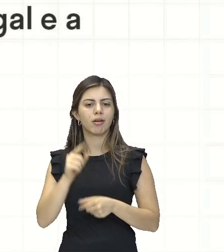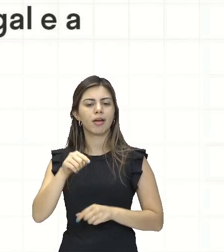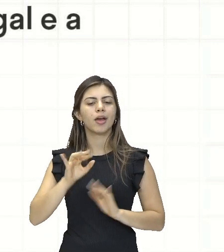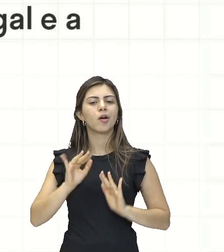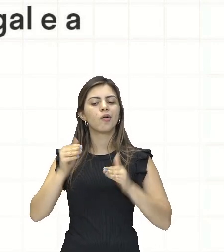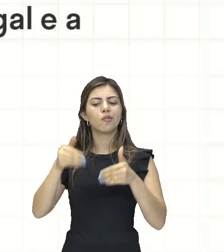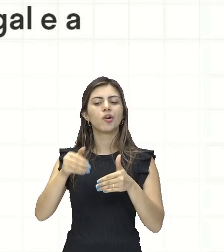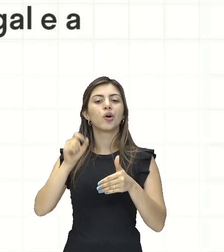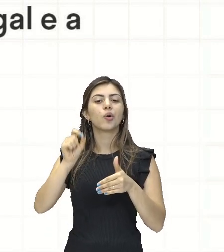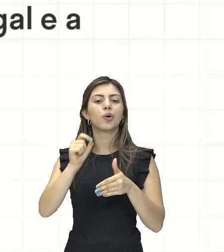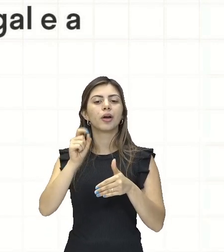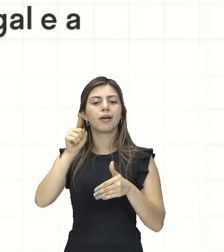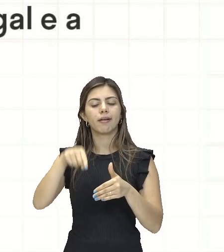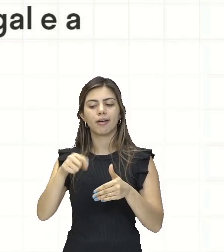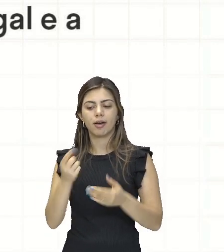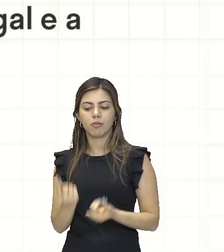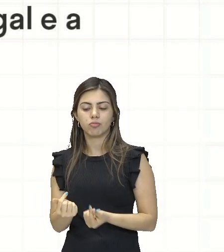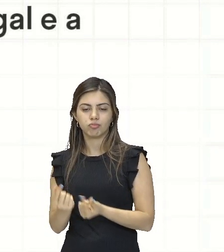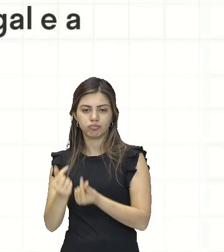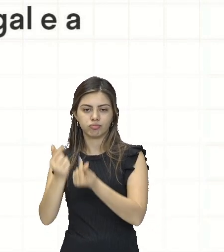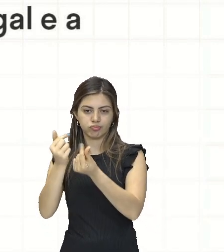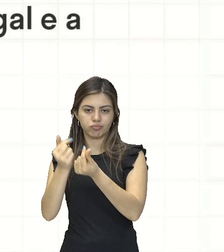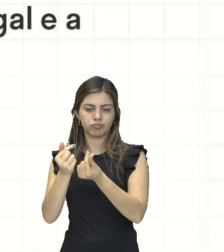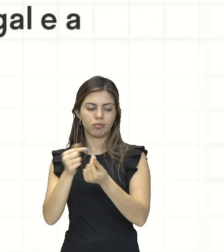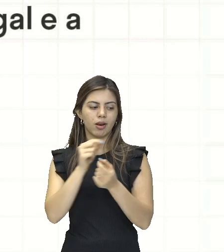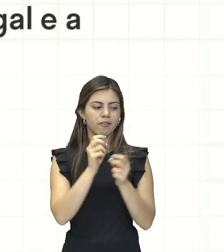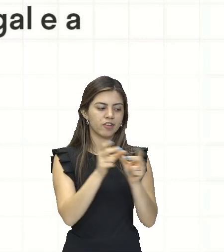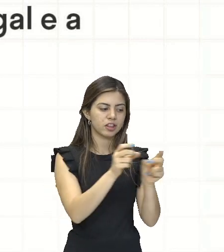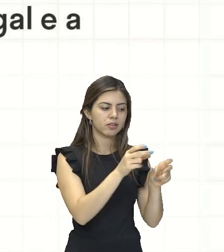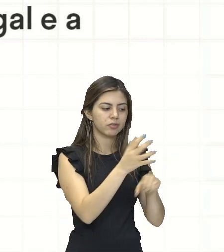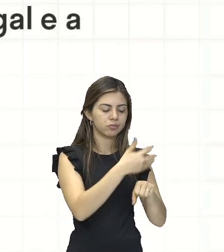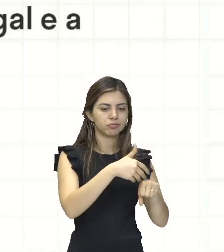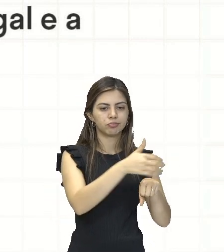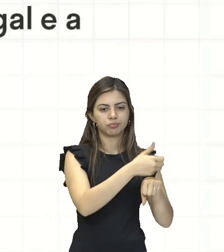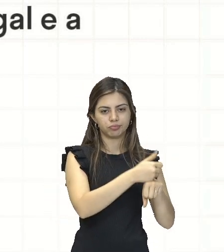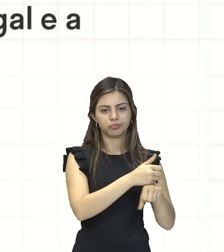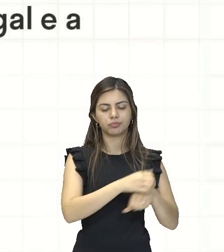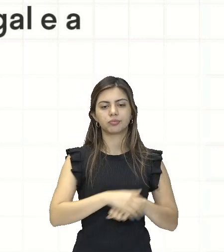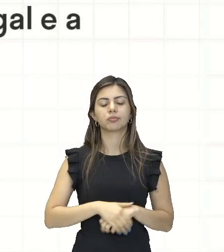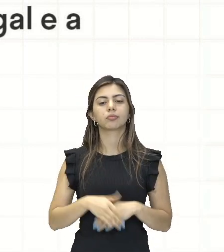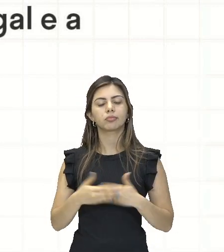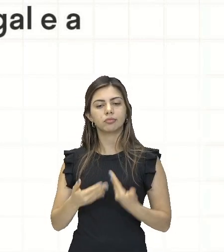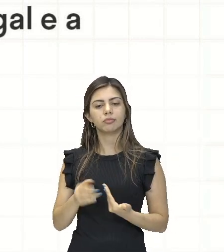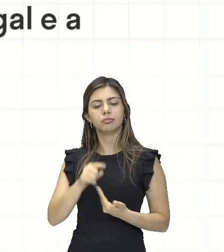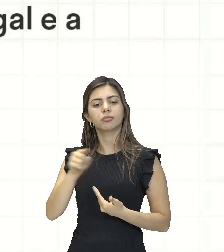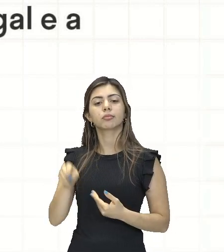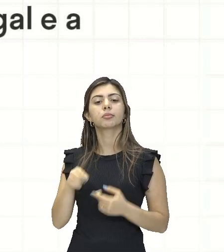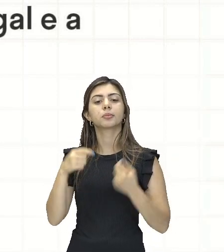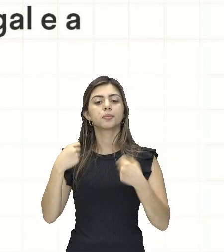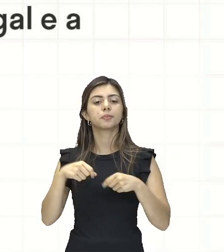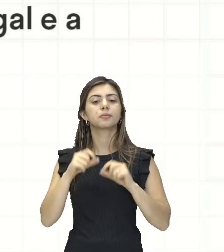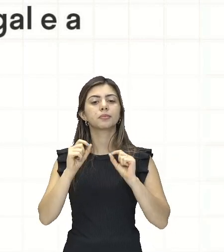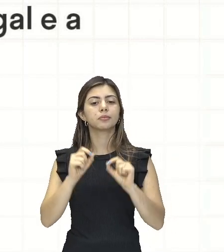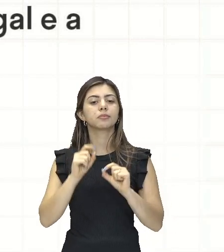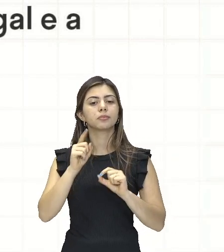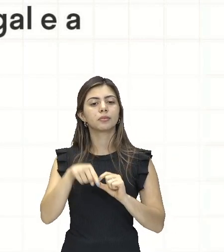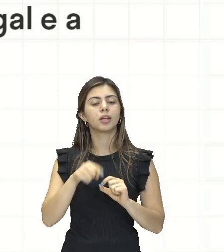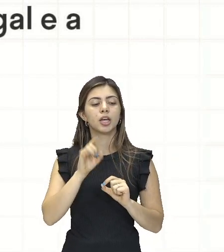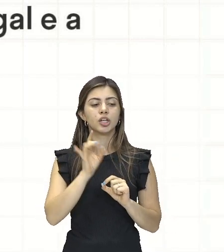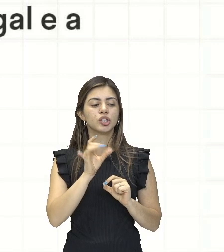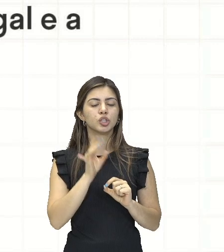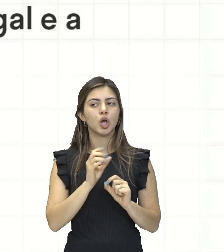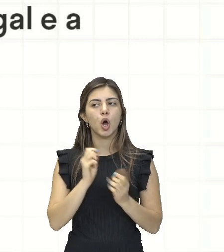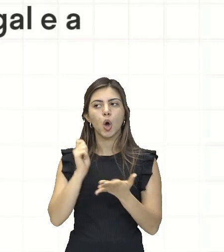o comércio de mercadorias nas colônias, né? E para isso eles vão precisar do exclusivismo comercial, que